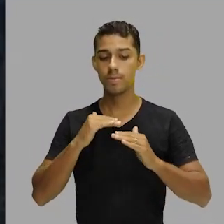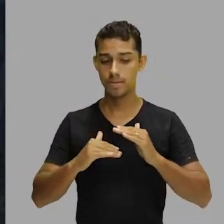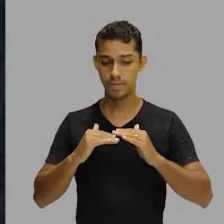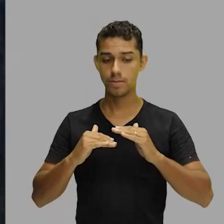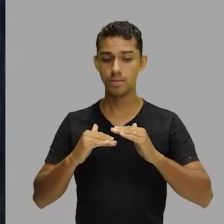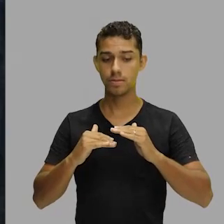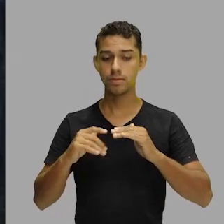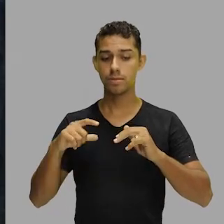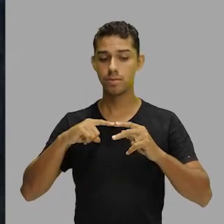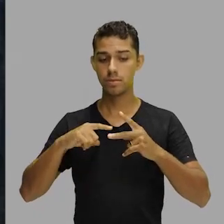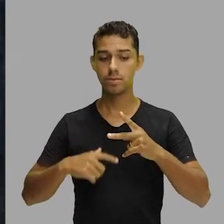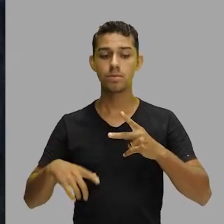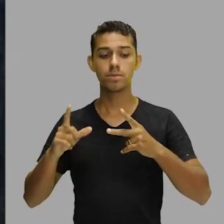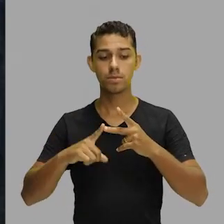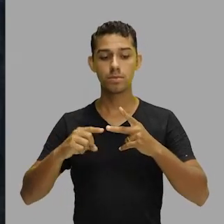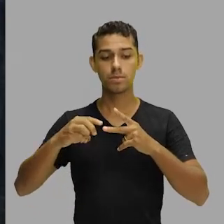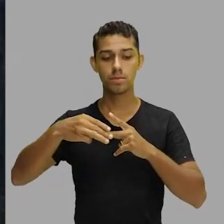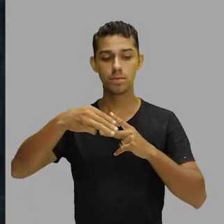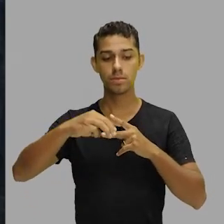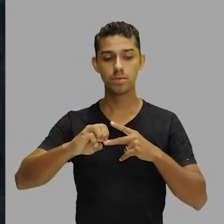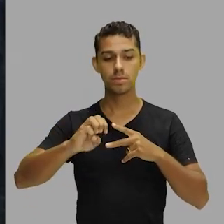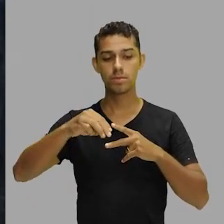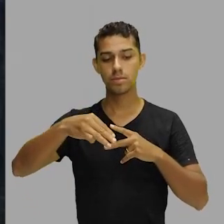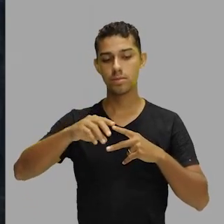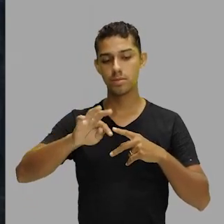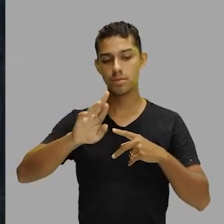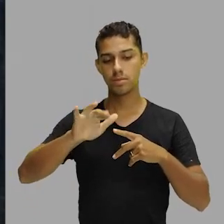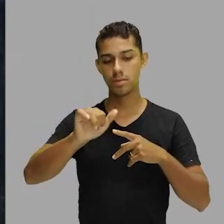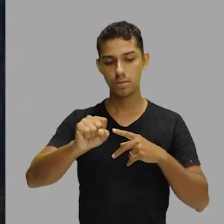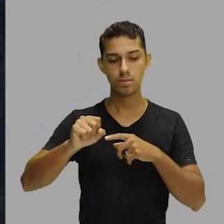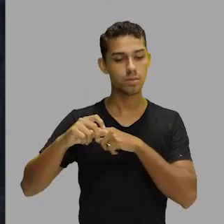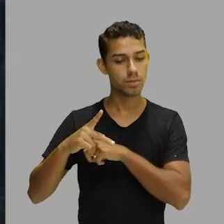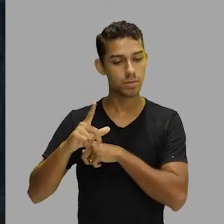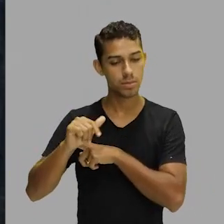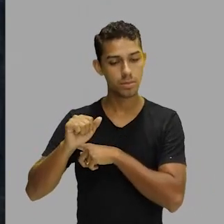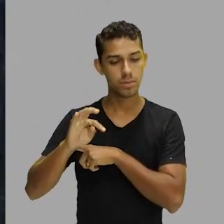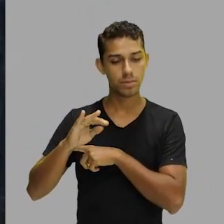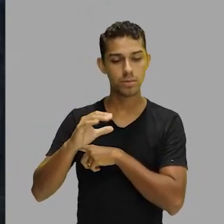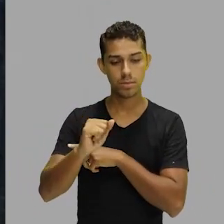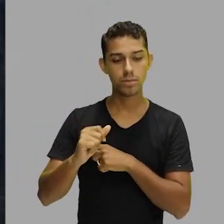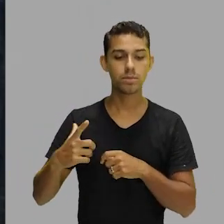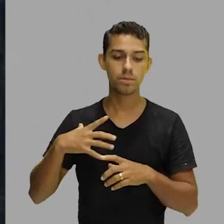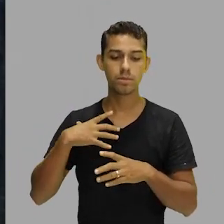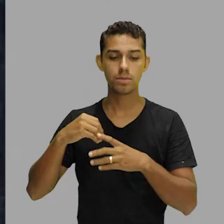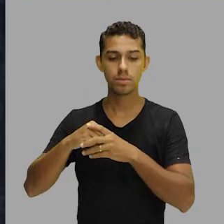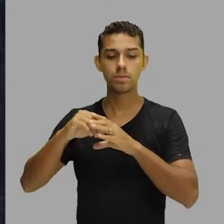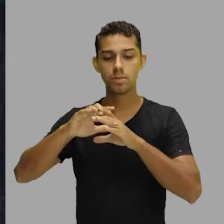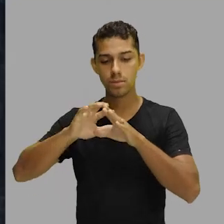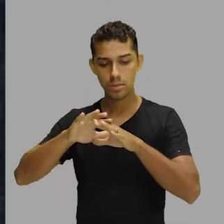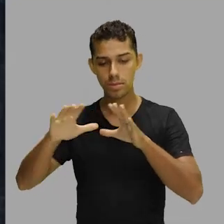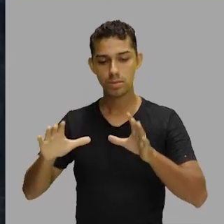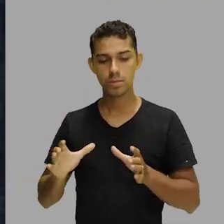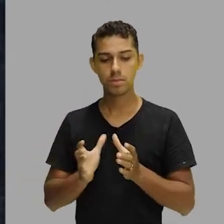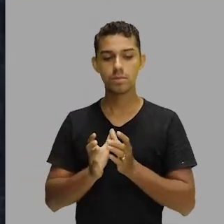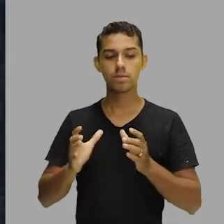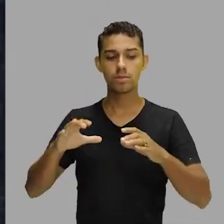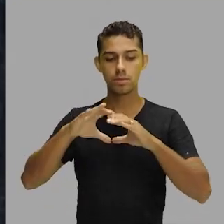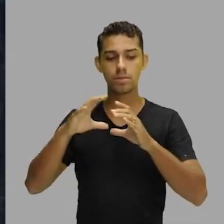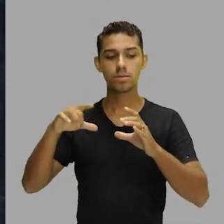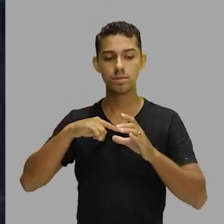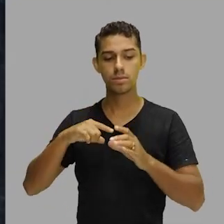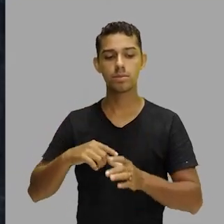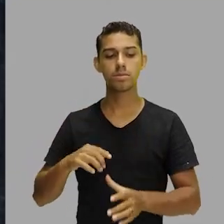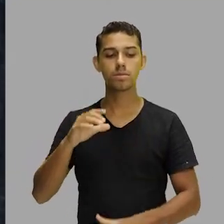tenho a membrana plasmática e no interior da célula nós temos aqui o espaço interno da célula, que nós chamamos